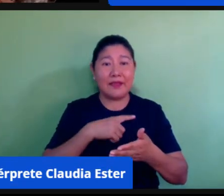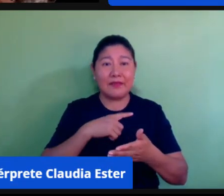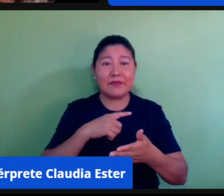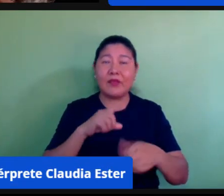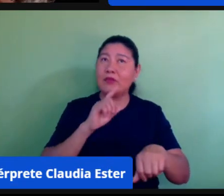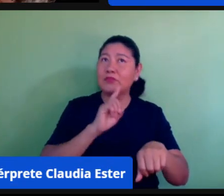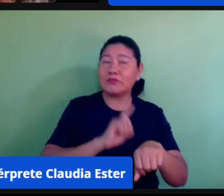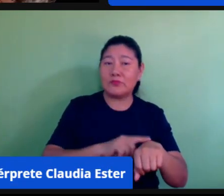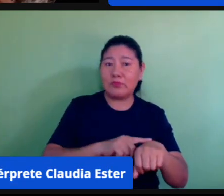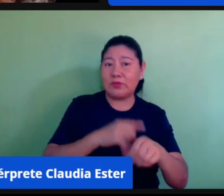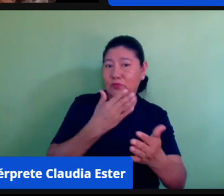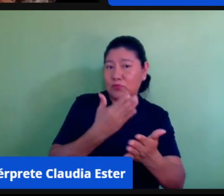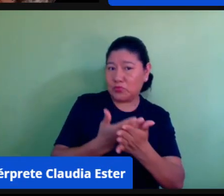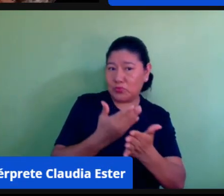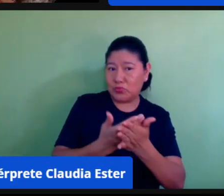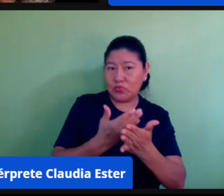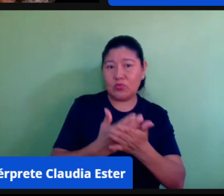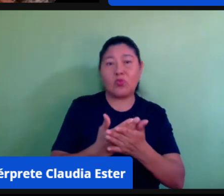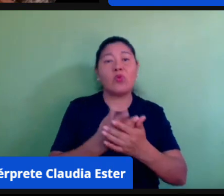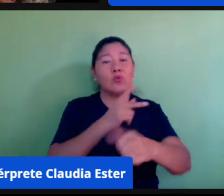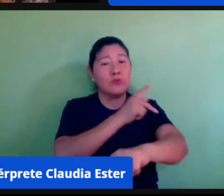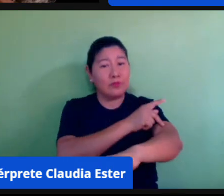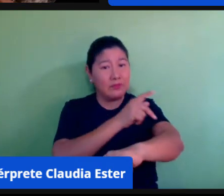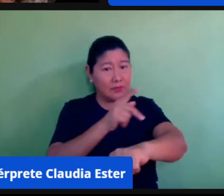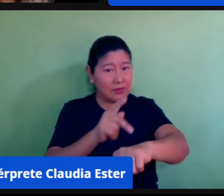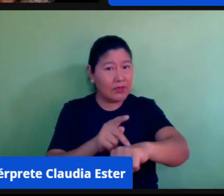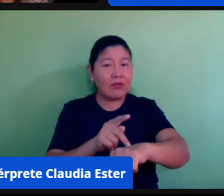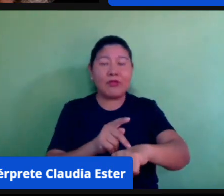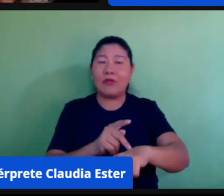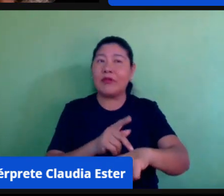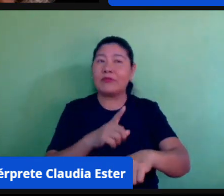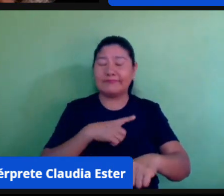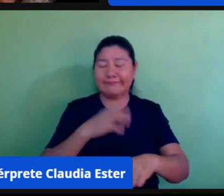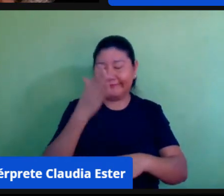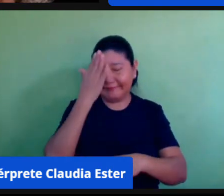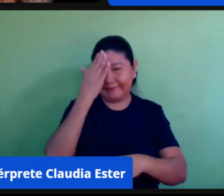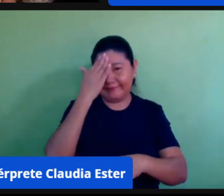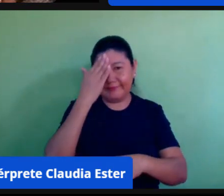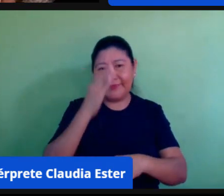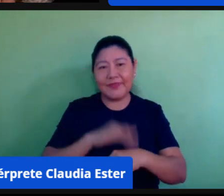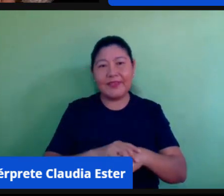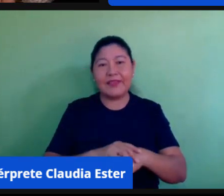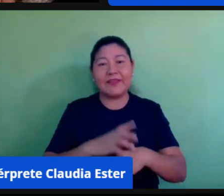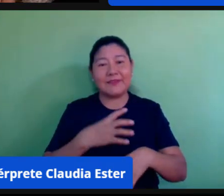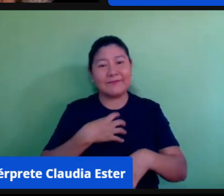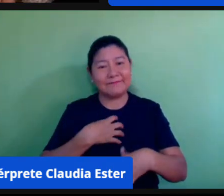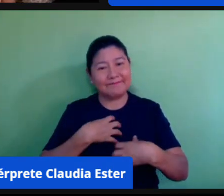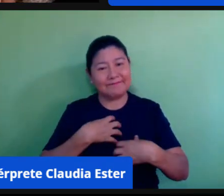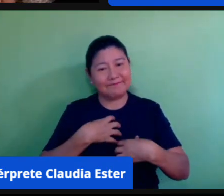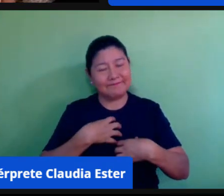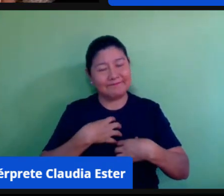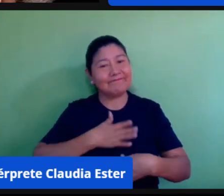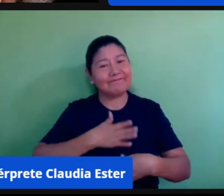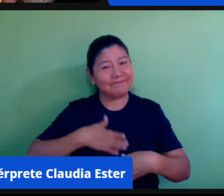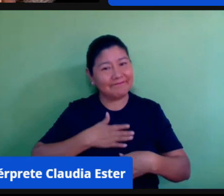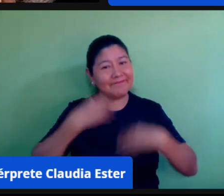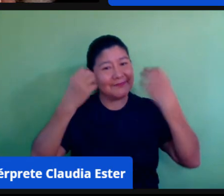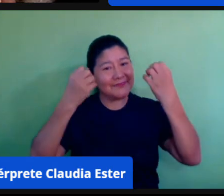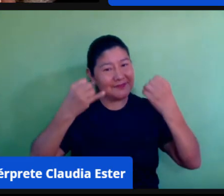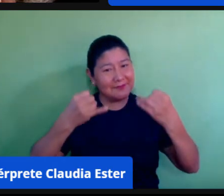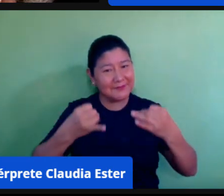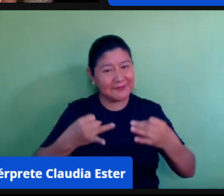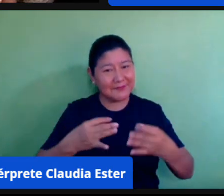essa horinha aí de vocês um pouco mais agradável também, tá? Daqui a pouquinho a Glebe vai falar aí